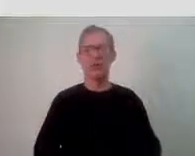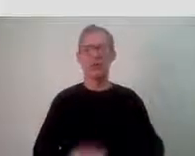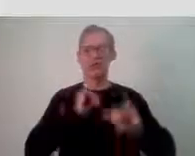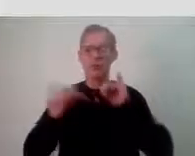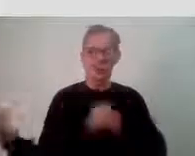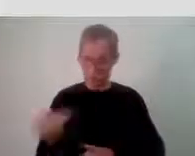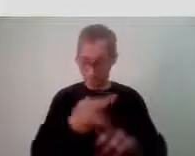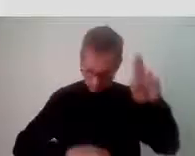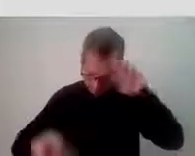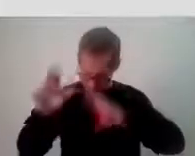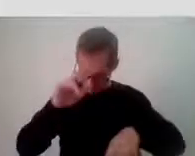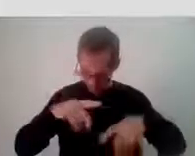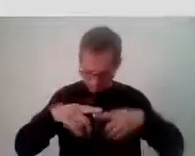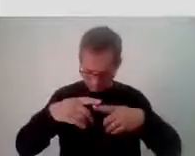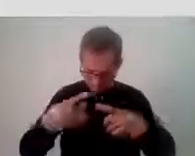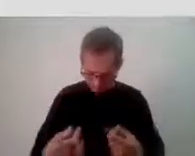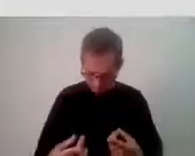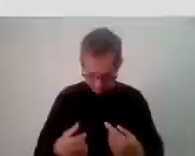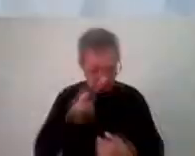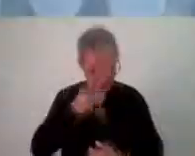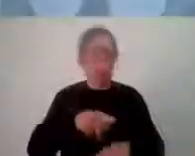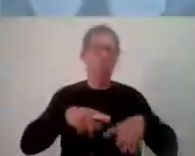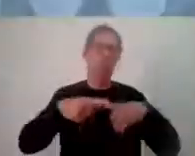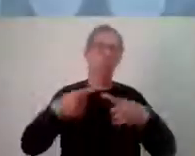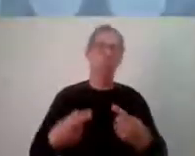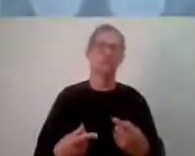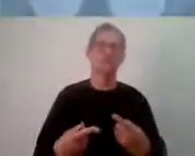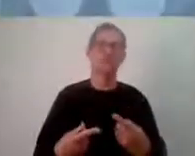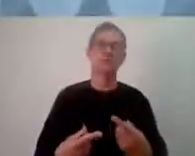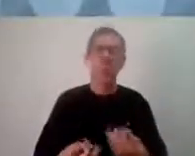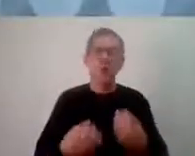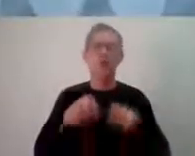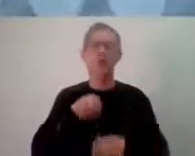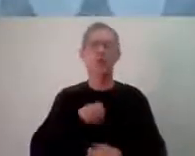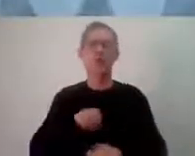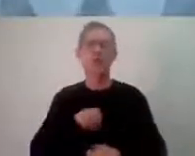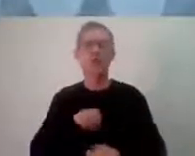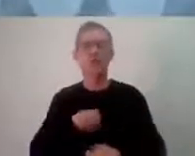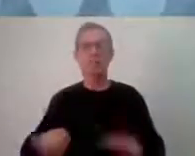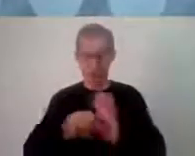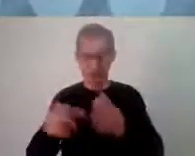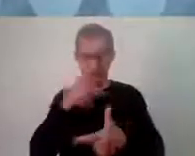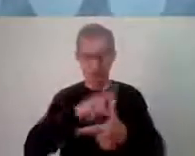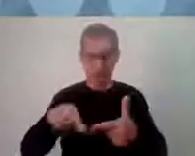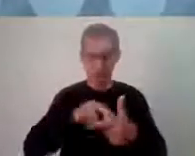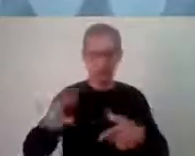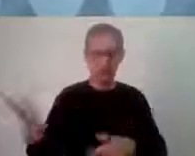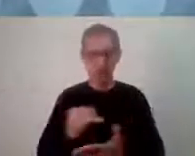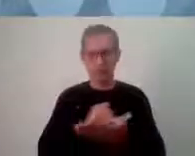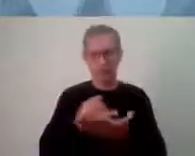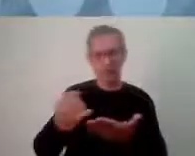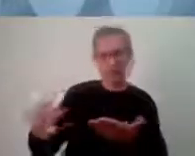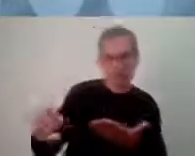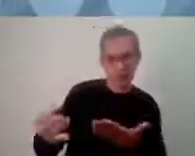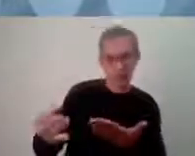a serem destacados. Professora, como que eu sei que é um problema de valor inicial? Vai